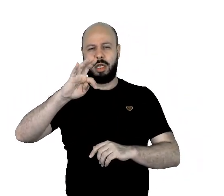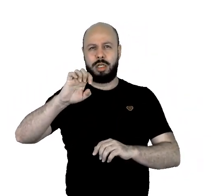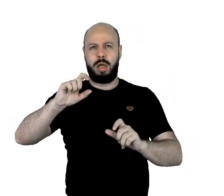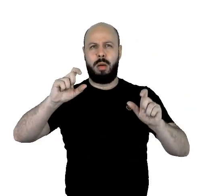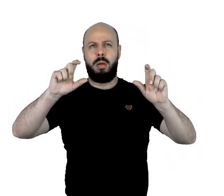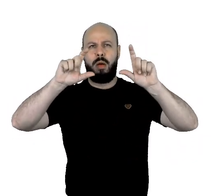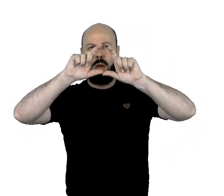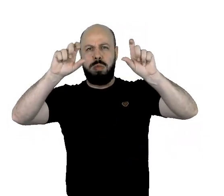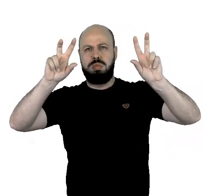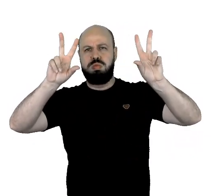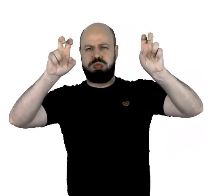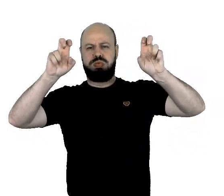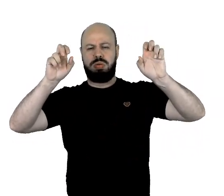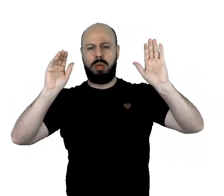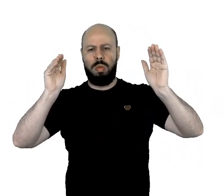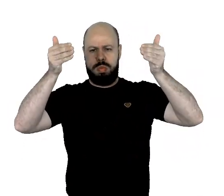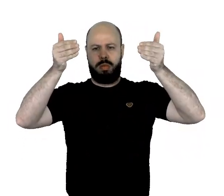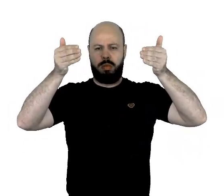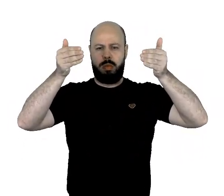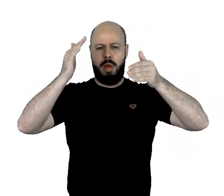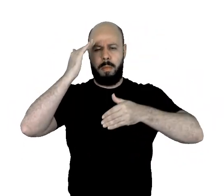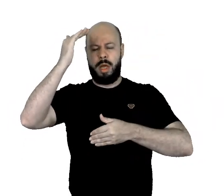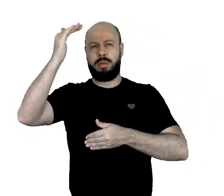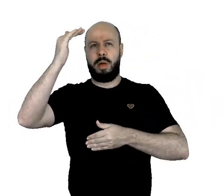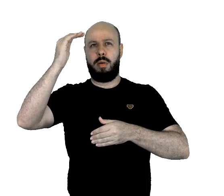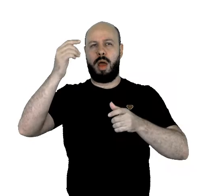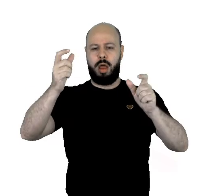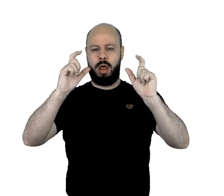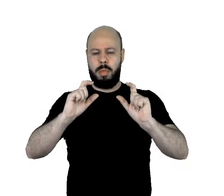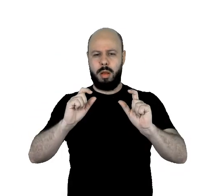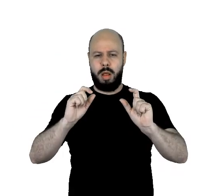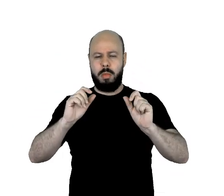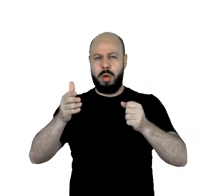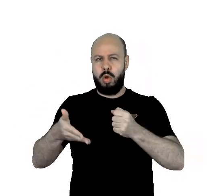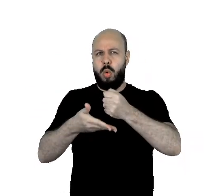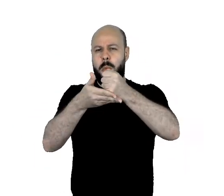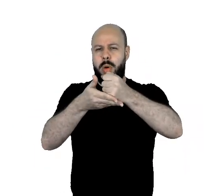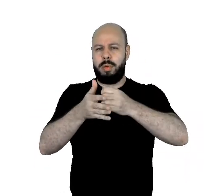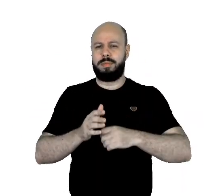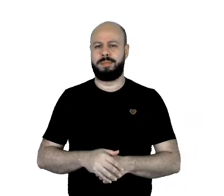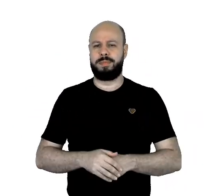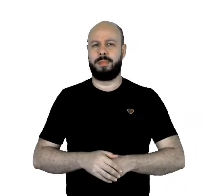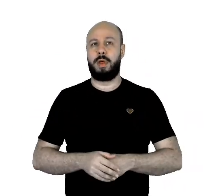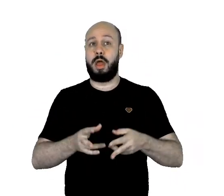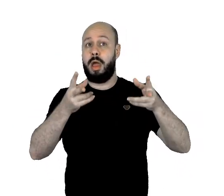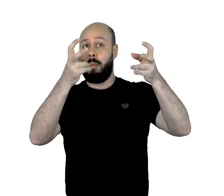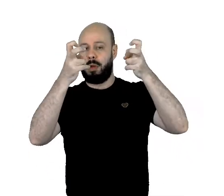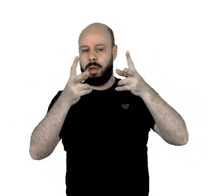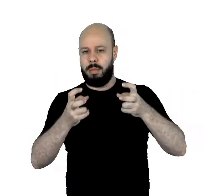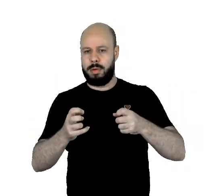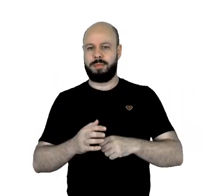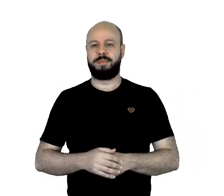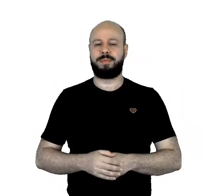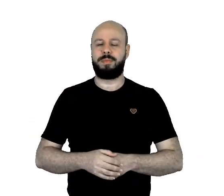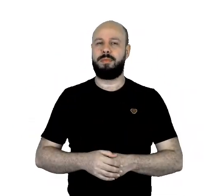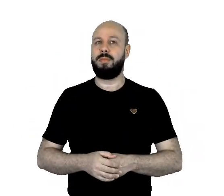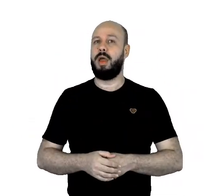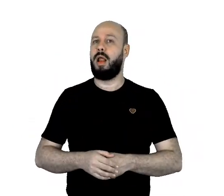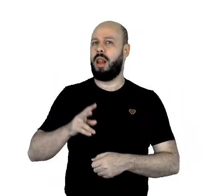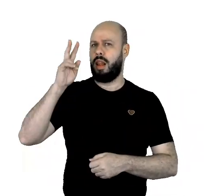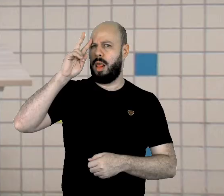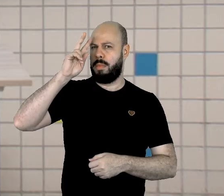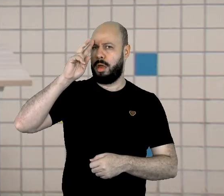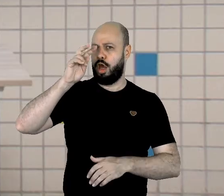principal e um título auxiliar? Identifique-os. Lembra que